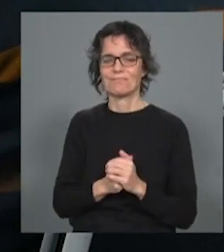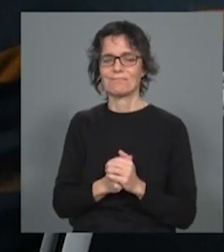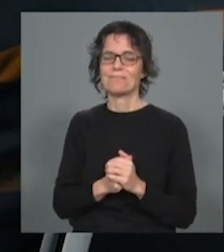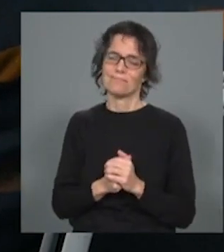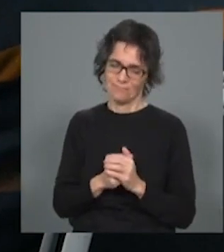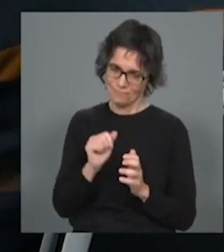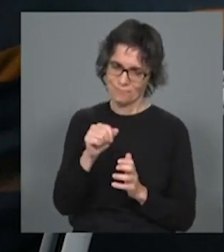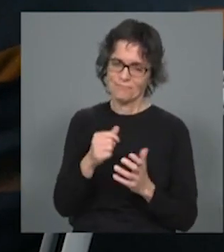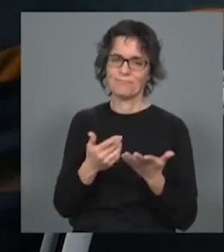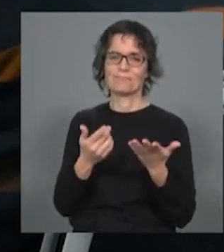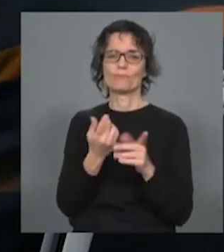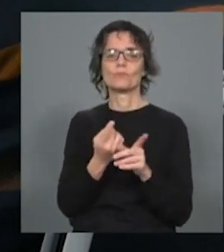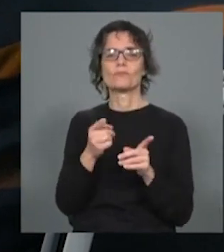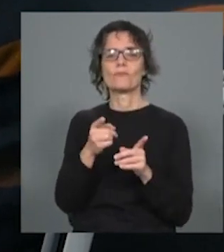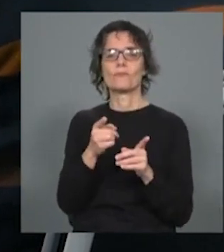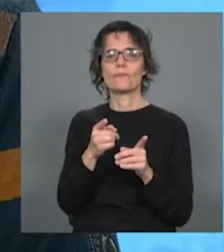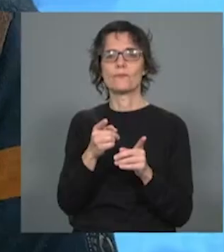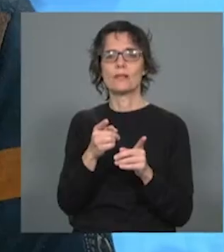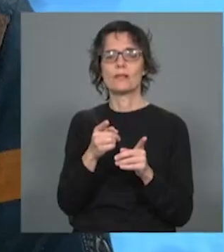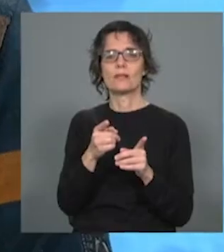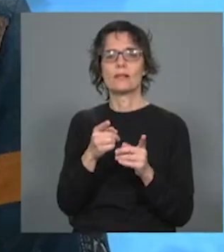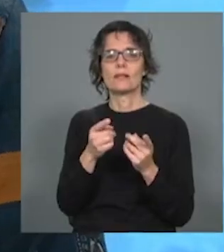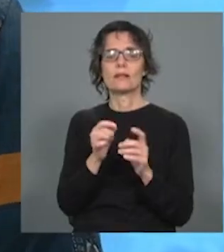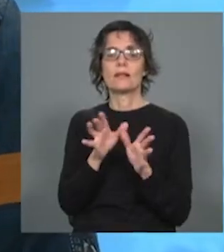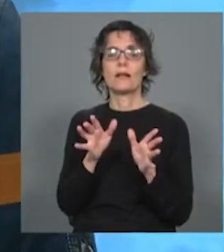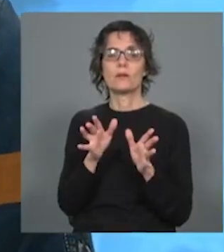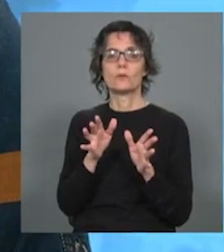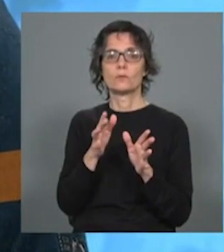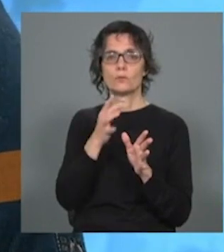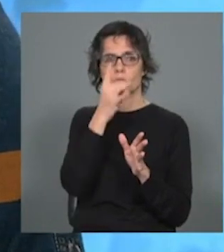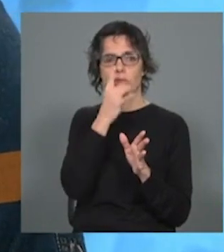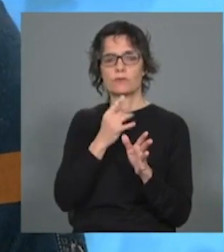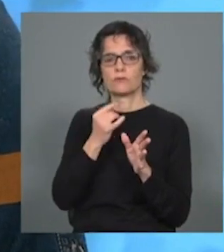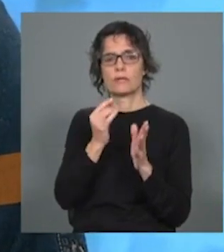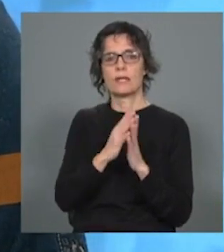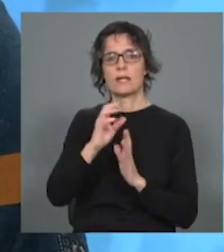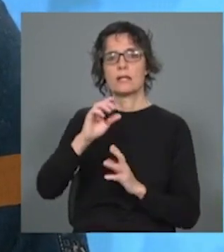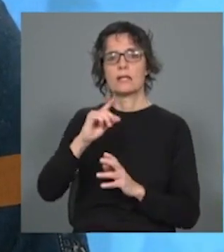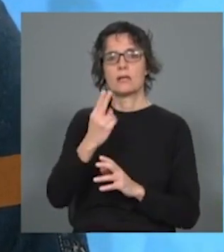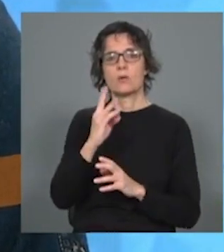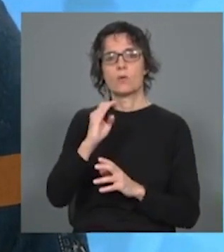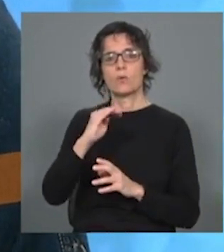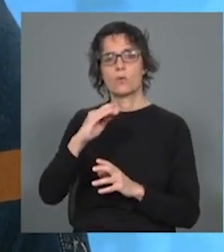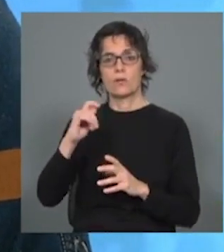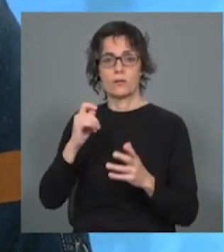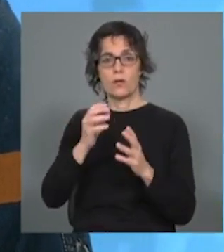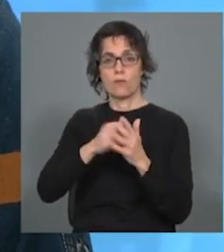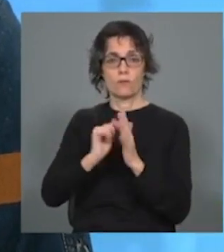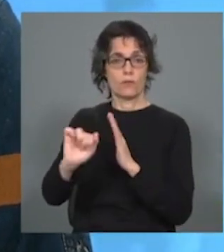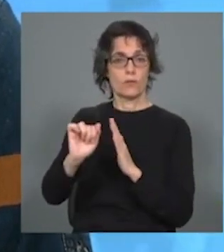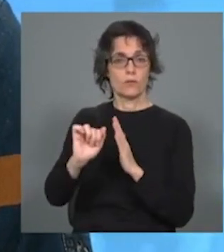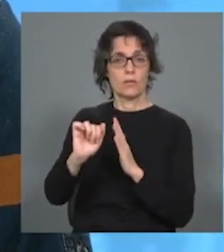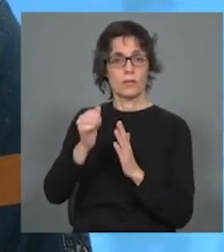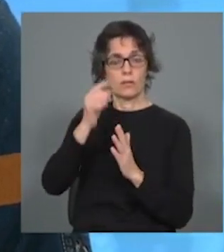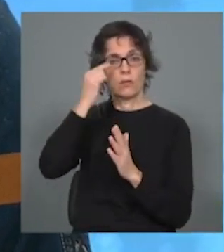Porque, naturalmente, também aquilo que é o próprio perfil de São Lucas está concretizado no seu Evangelho e